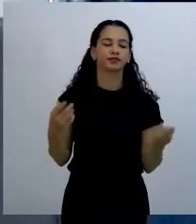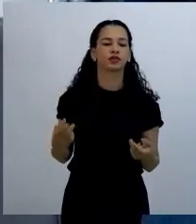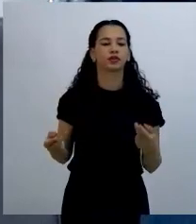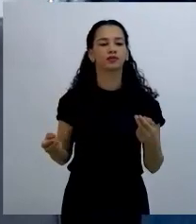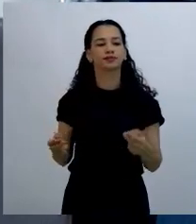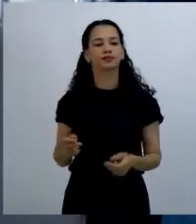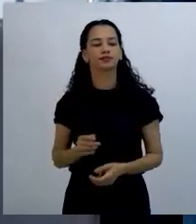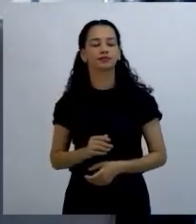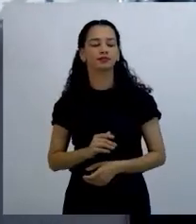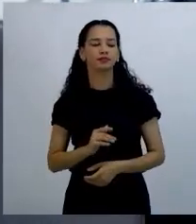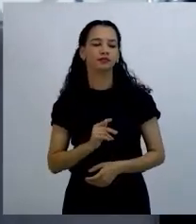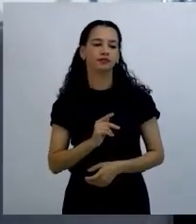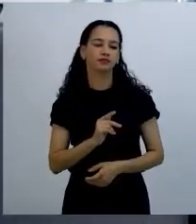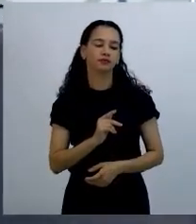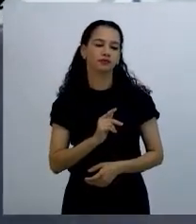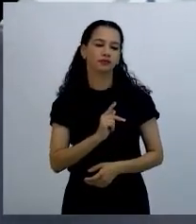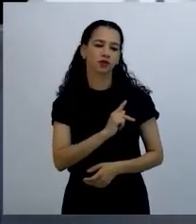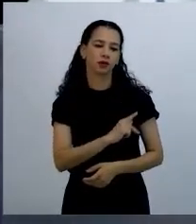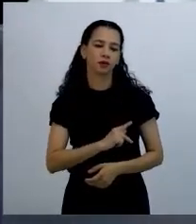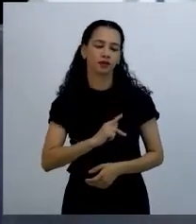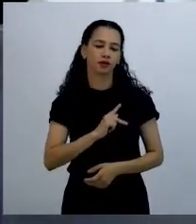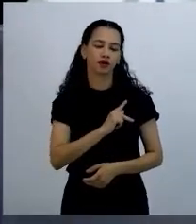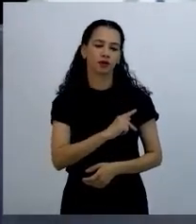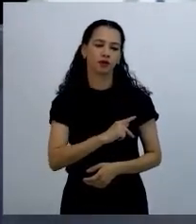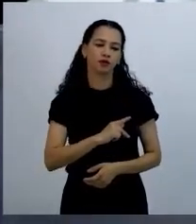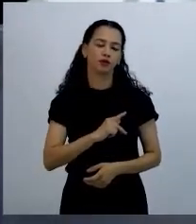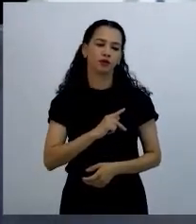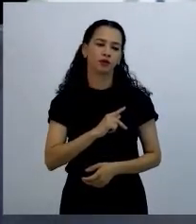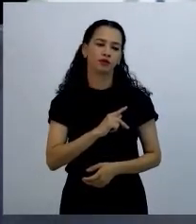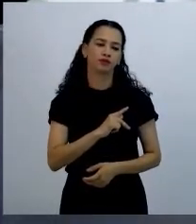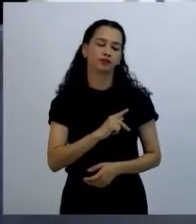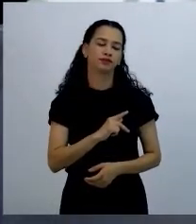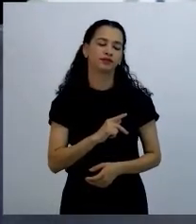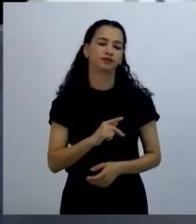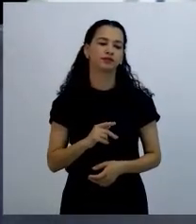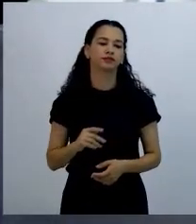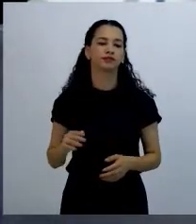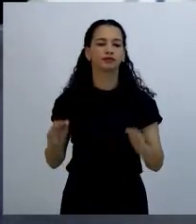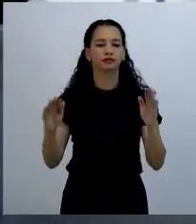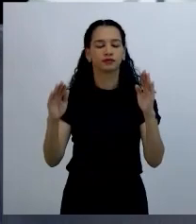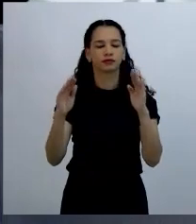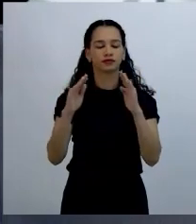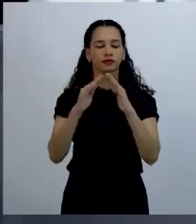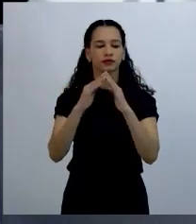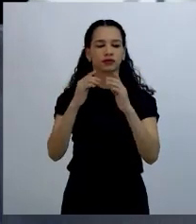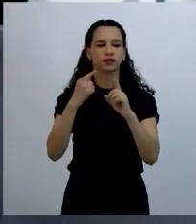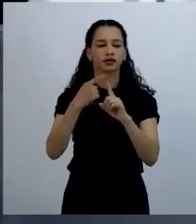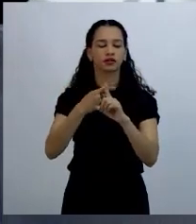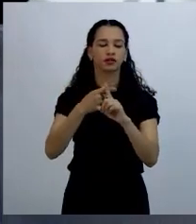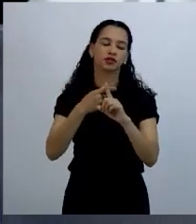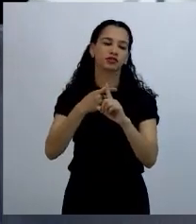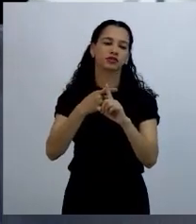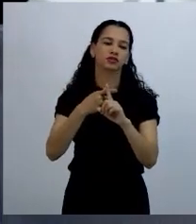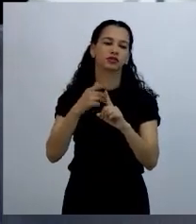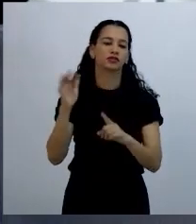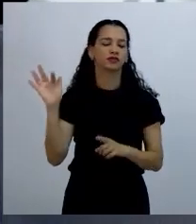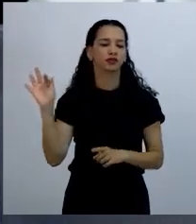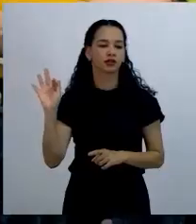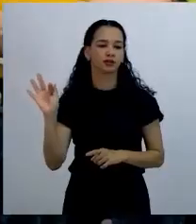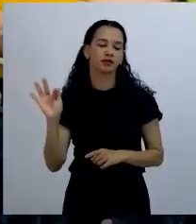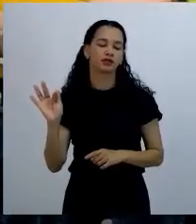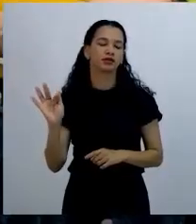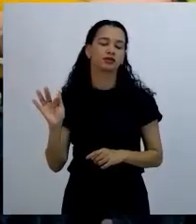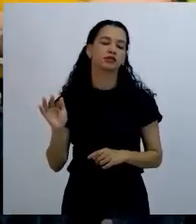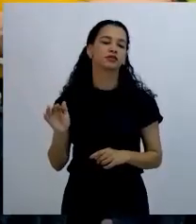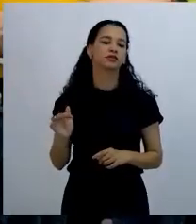ânimo transforme a dificuldade em motivação segundo Não percam a alegria porque